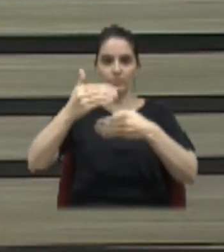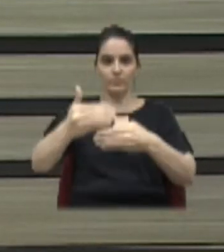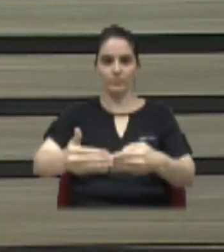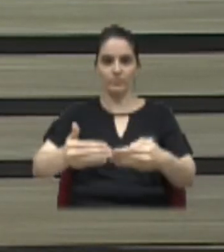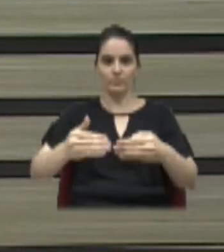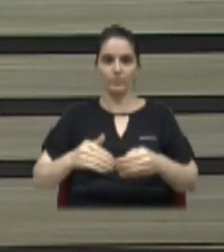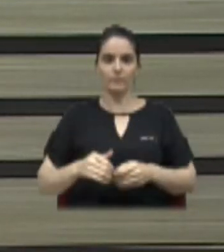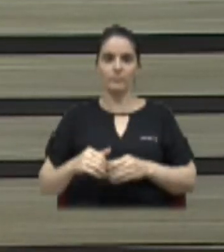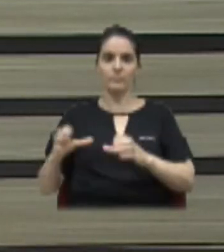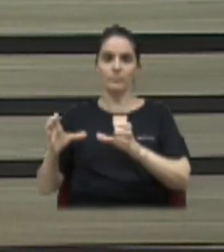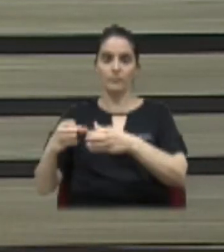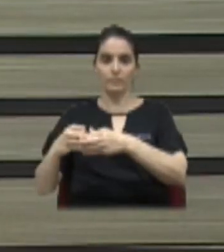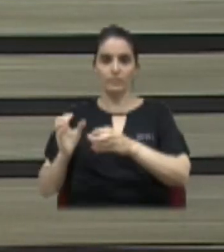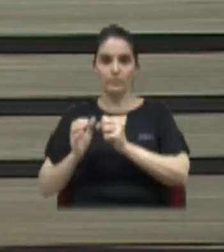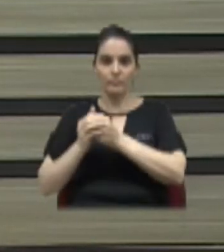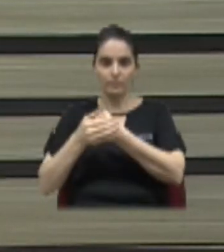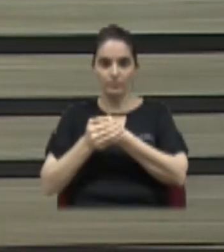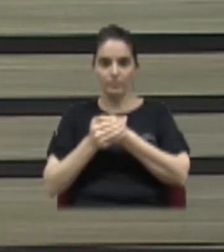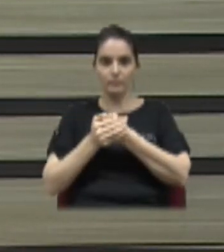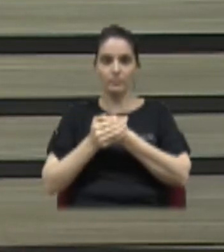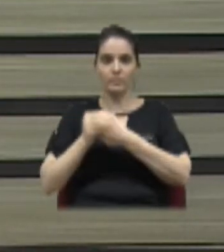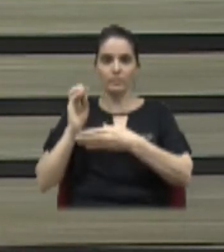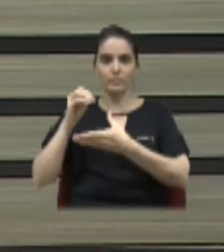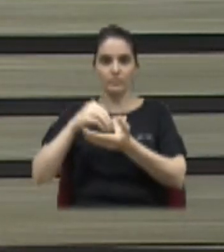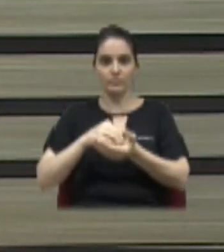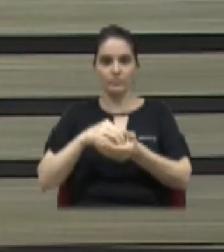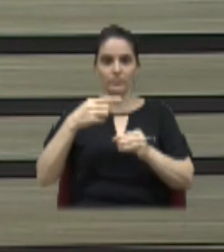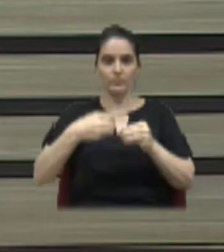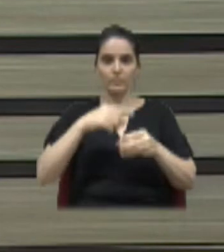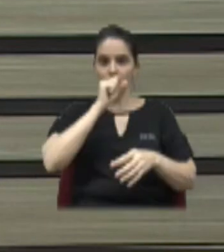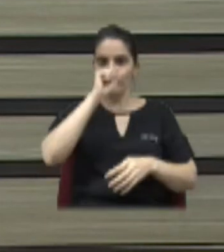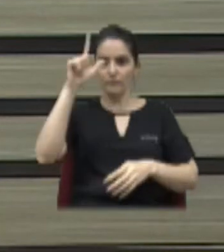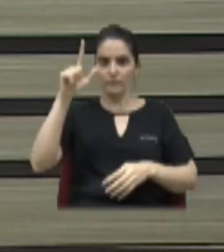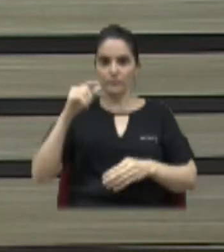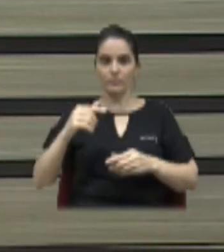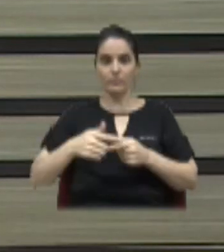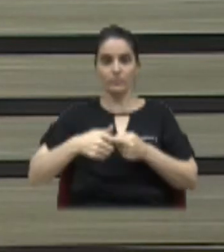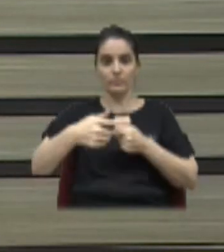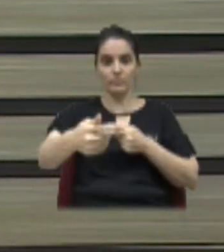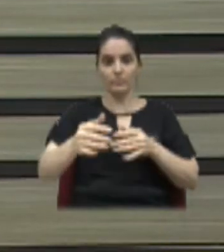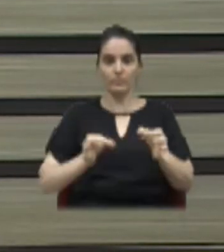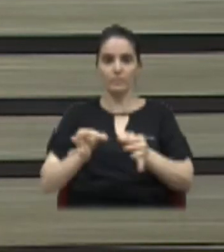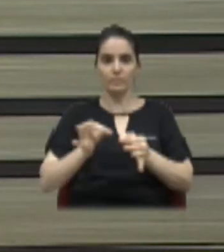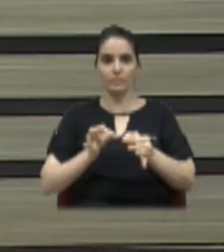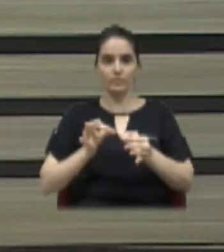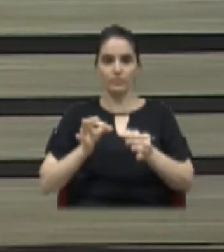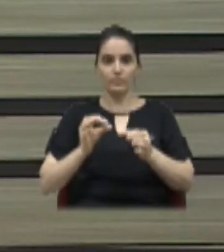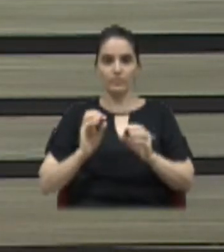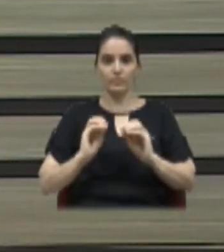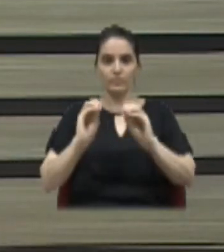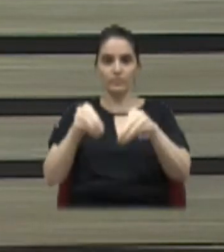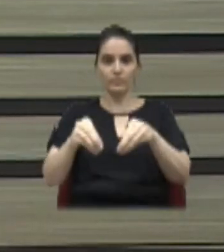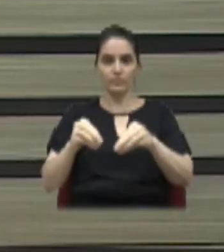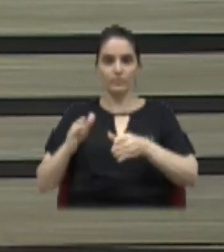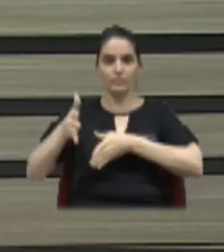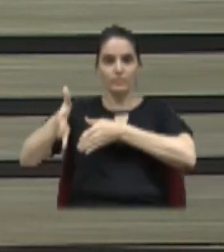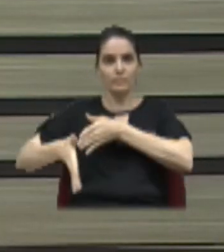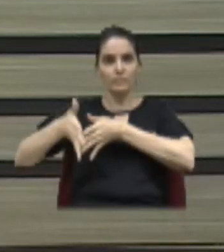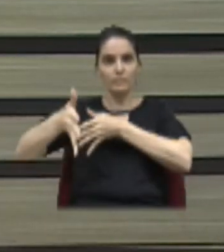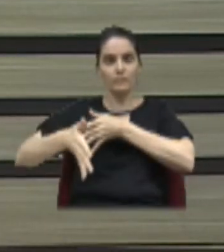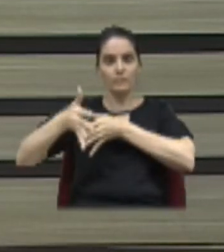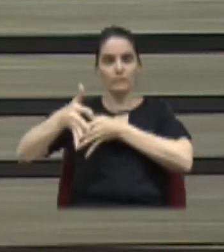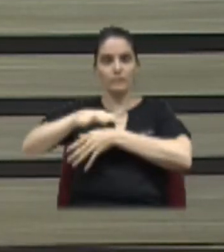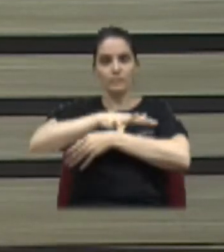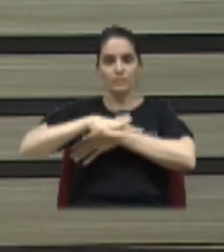trabalhos da Frente Parlamentar de Defesa e Inclusão da Cidade de Limeira no projeto de implantação do trem regional